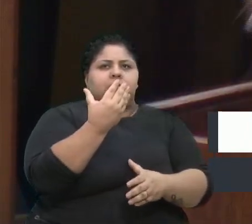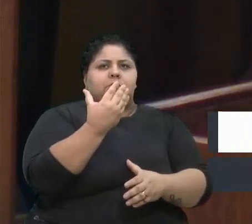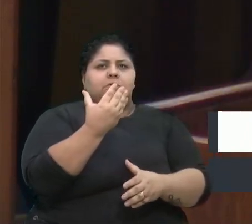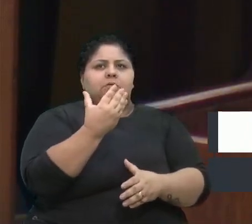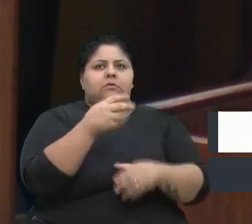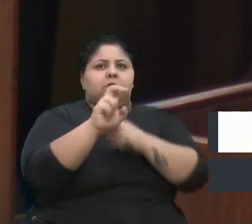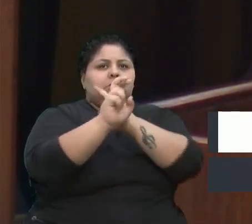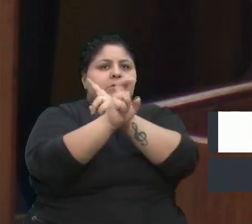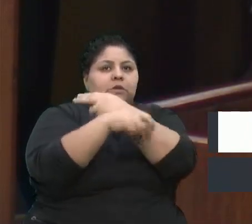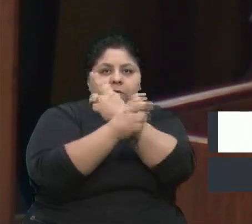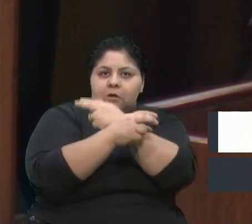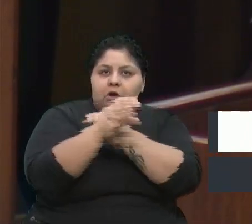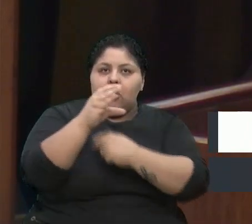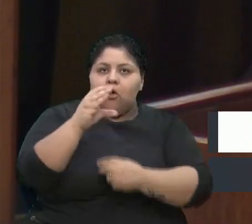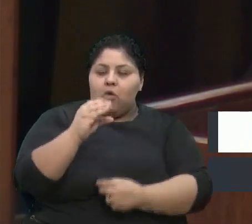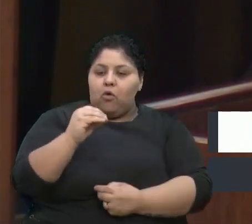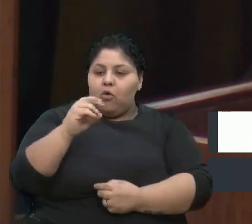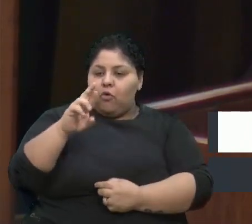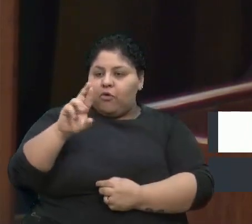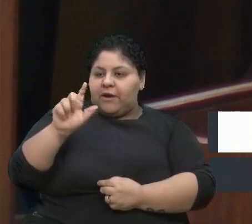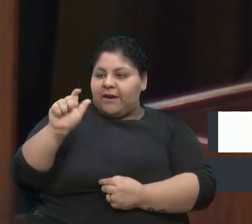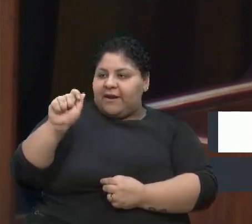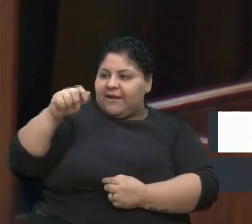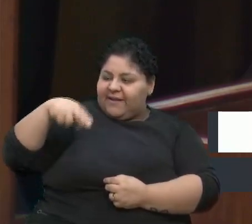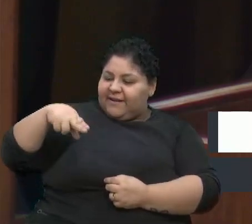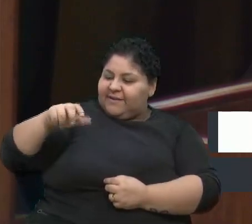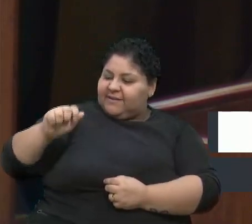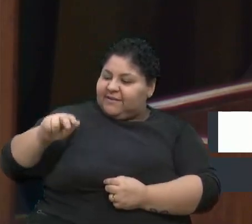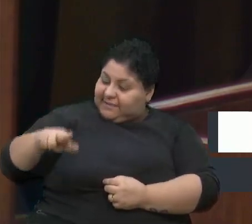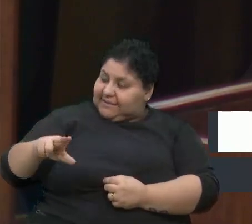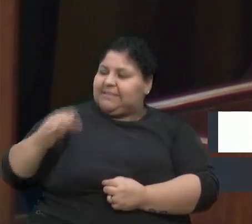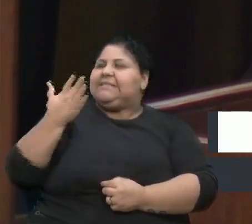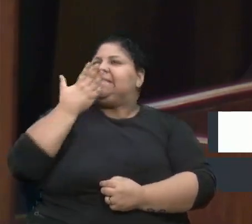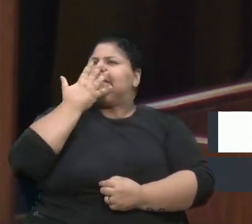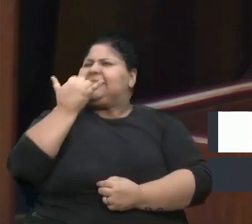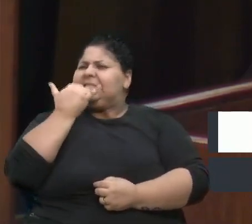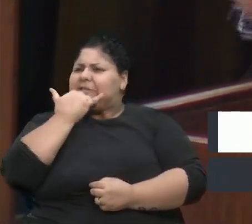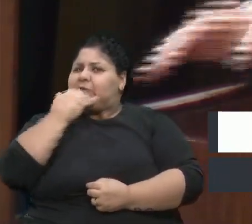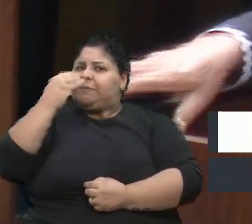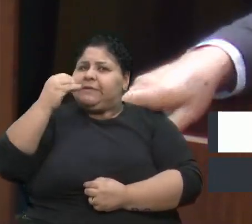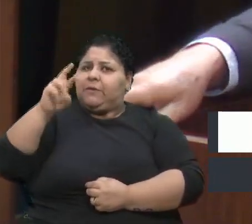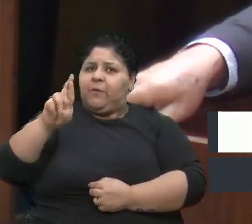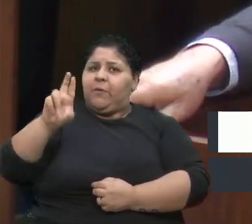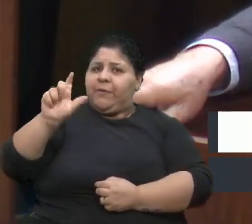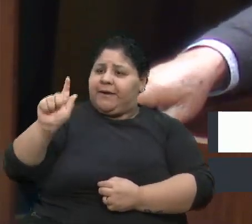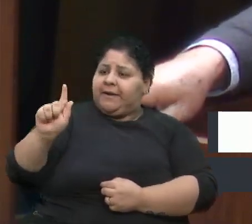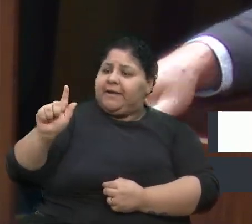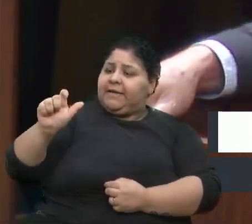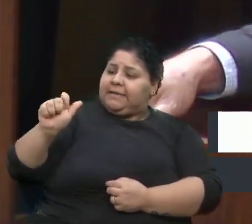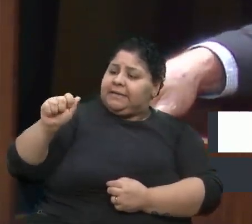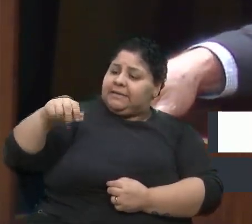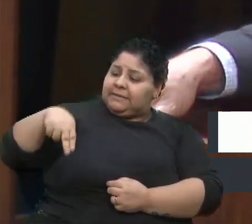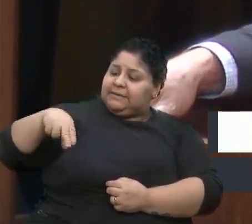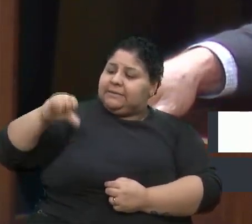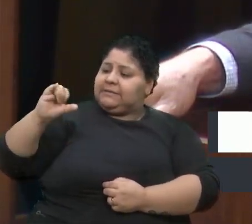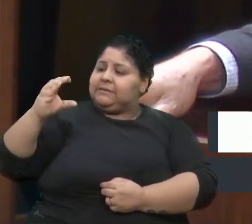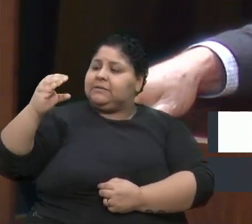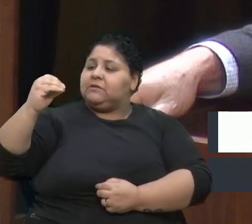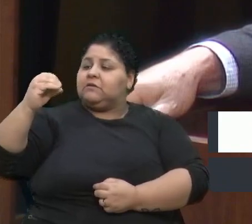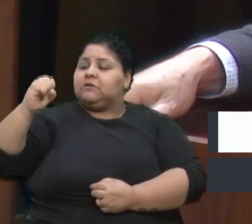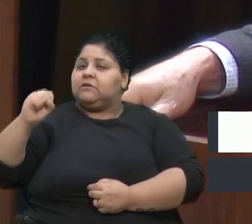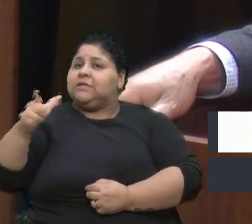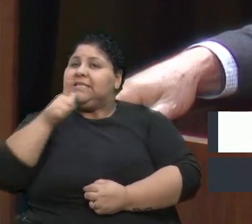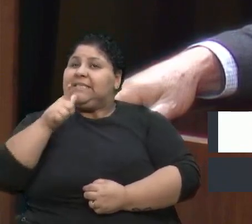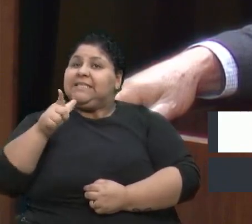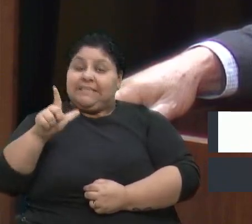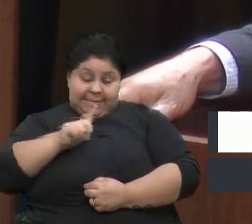Se o agricultor não se estruturar de produzir em estufa, coberto com esse clima, mas tem que ter a água